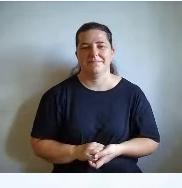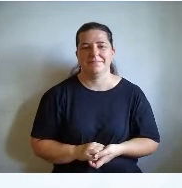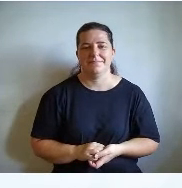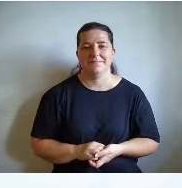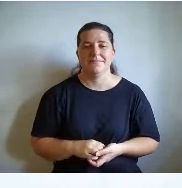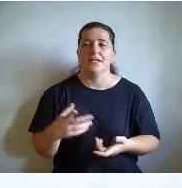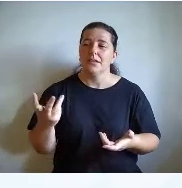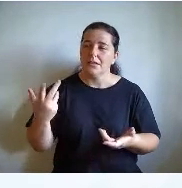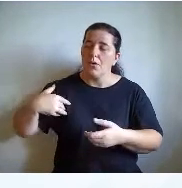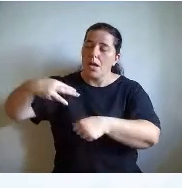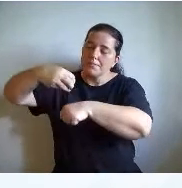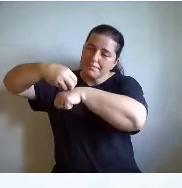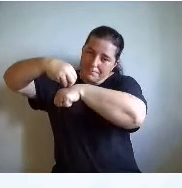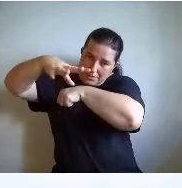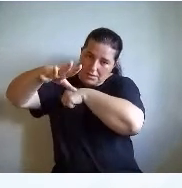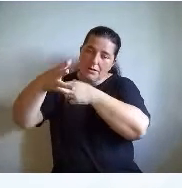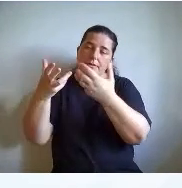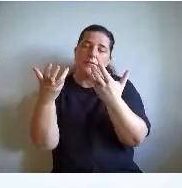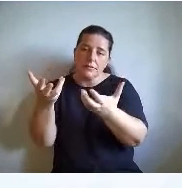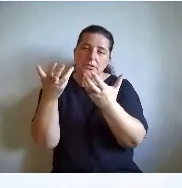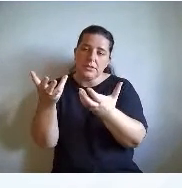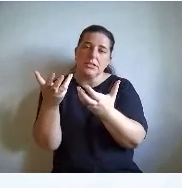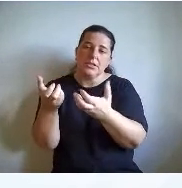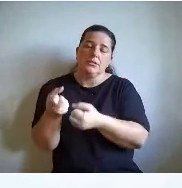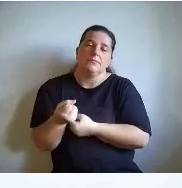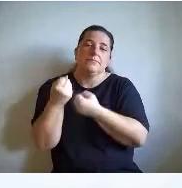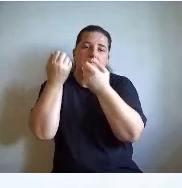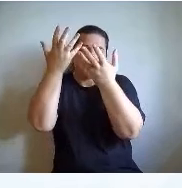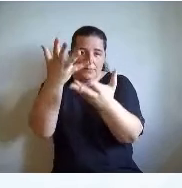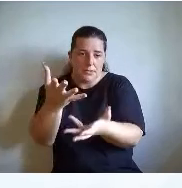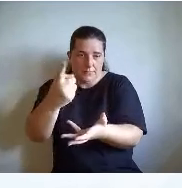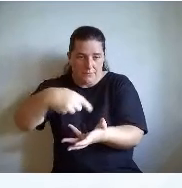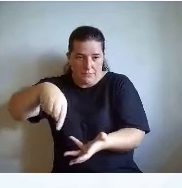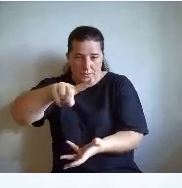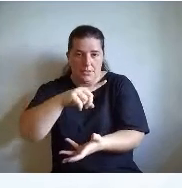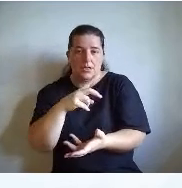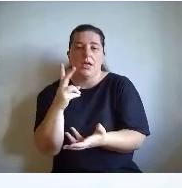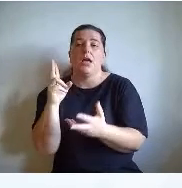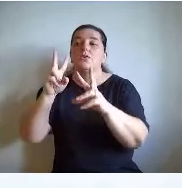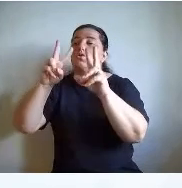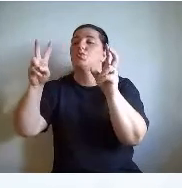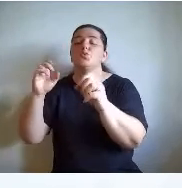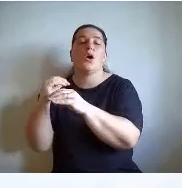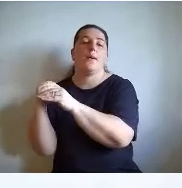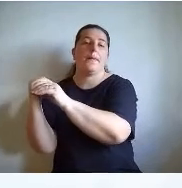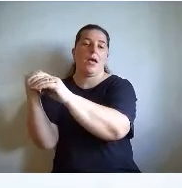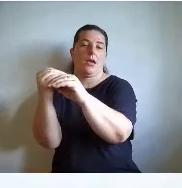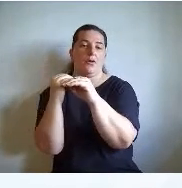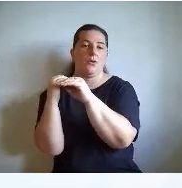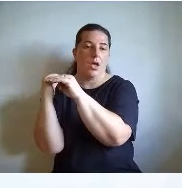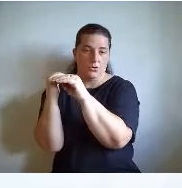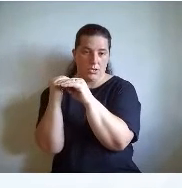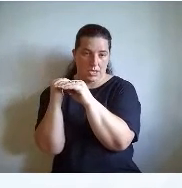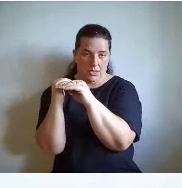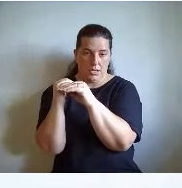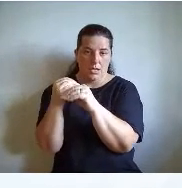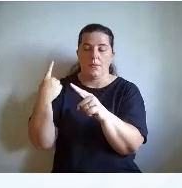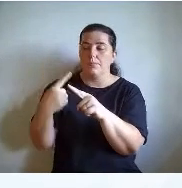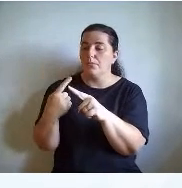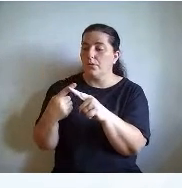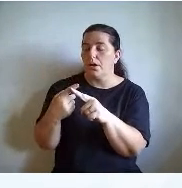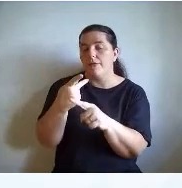essa mensagem que eu queria deixar aqui tem muito a ver com essa questão da igualdade. Porque quando a gente fala